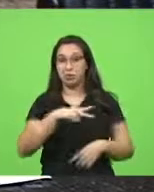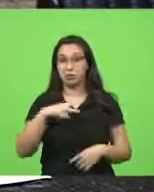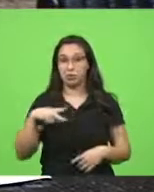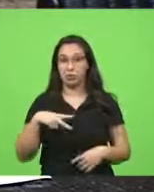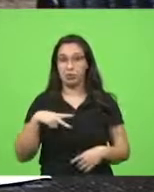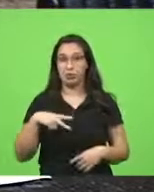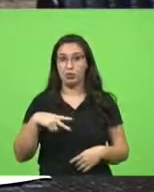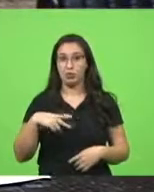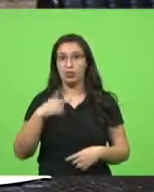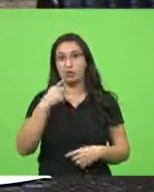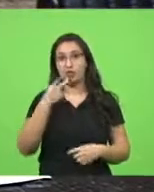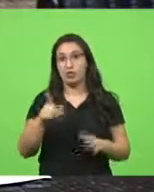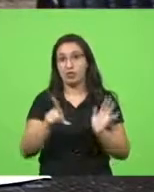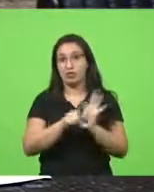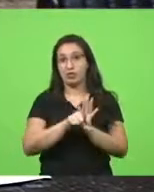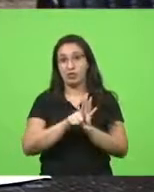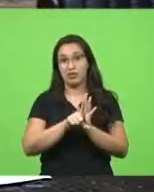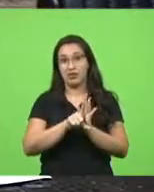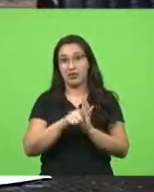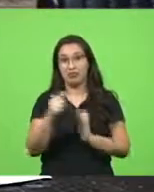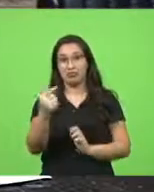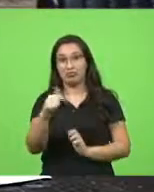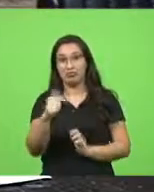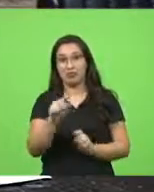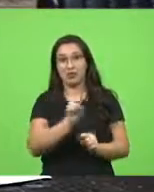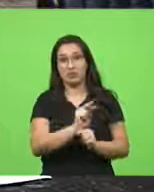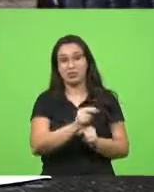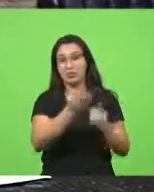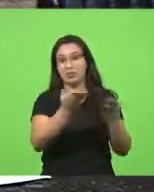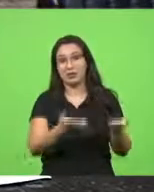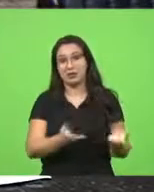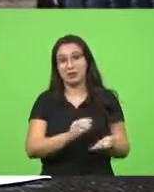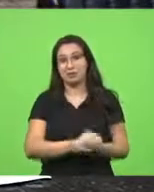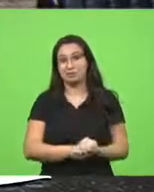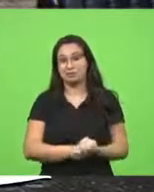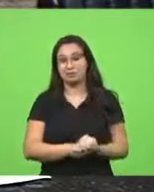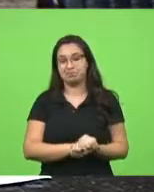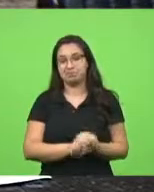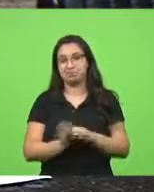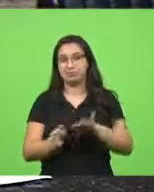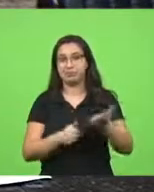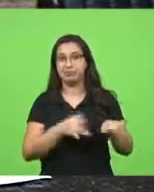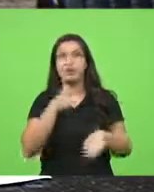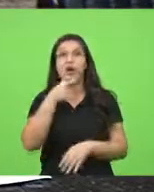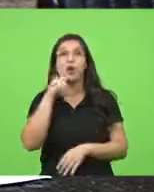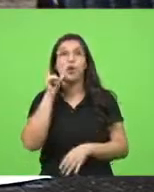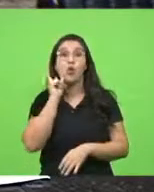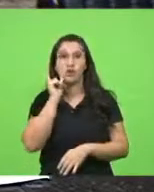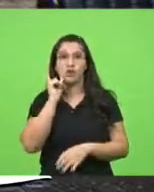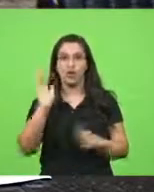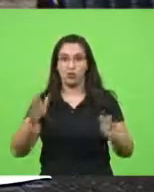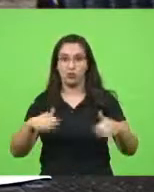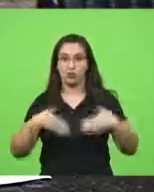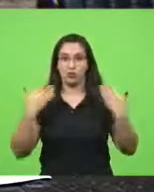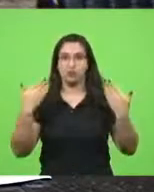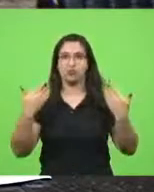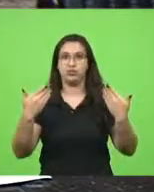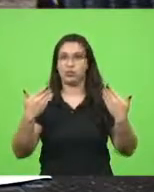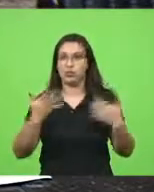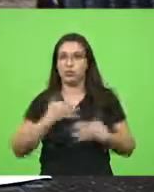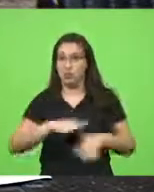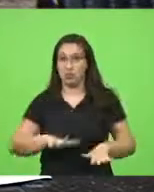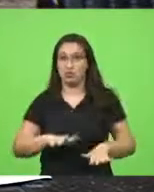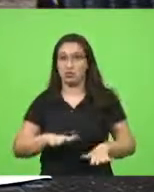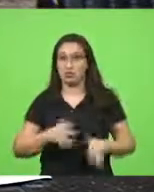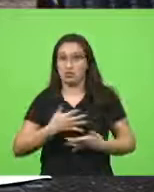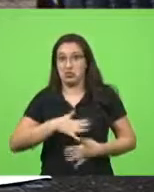porque não há uma lei. Agora, ontem, fui surpreendido, infelizmente, porque eu não gosto desse tipo de surpresa, fui surpreendido